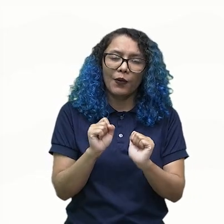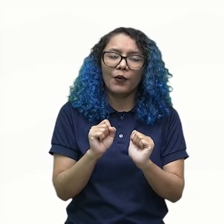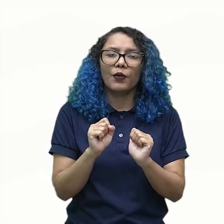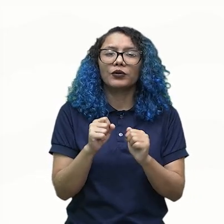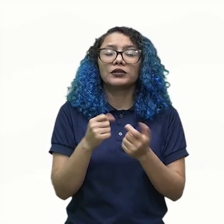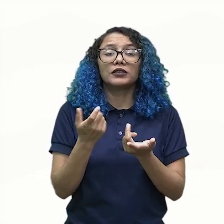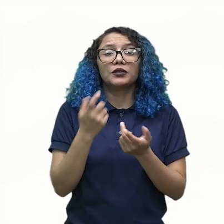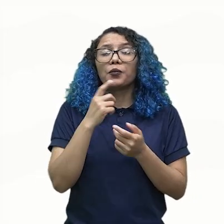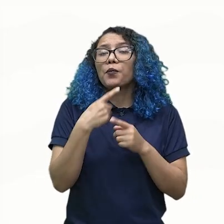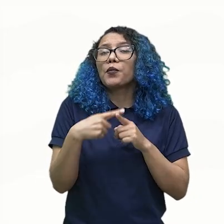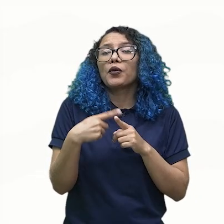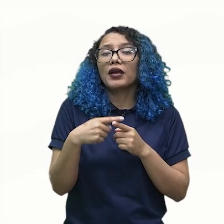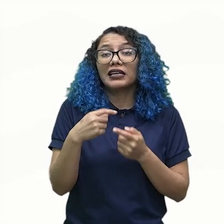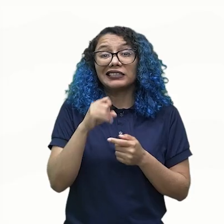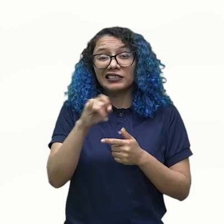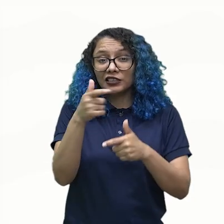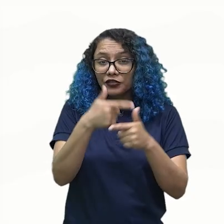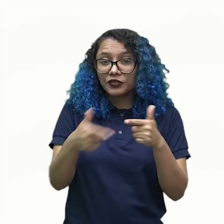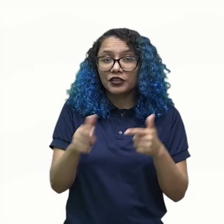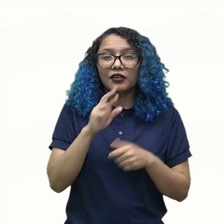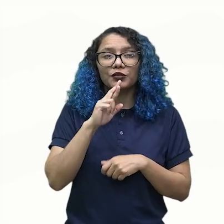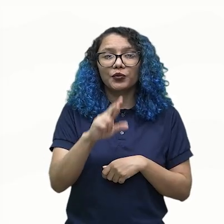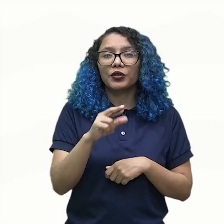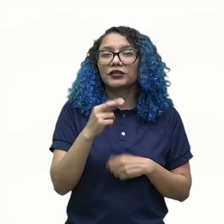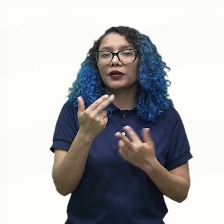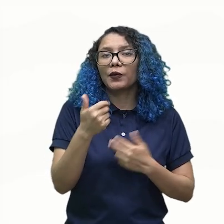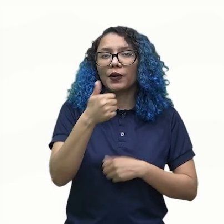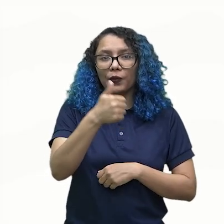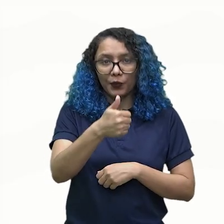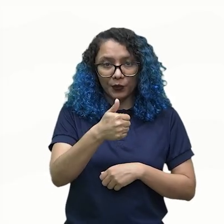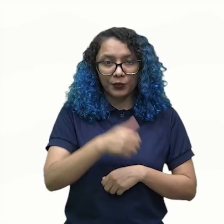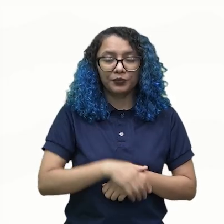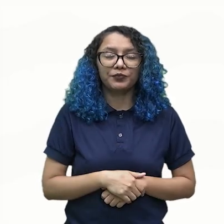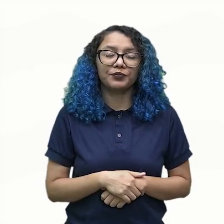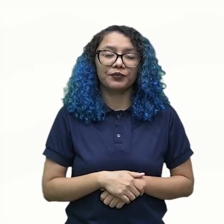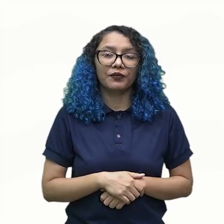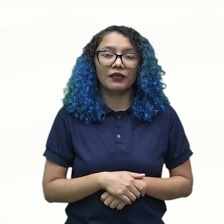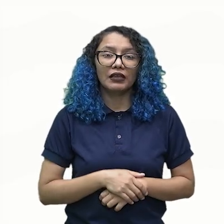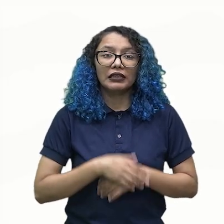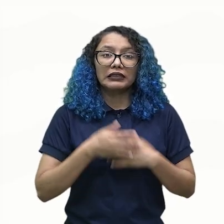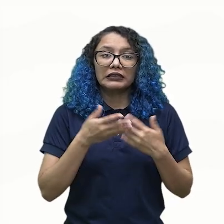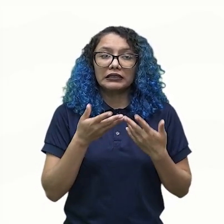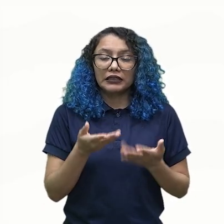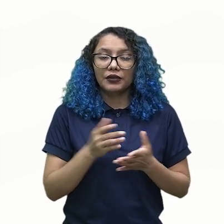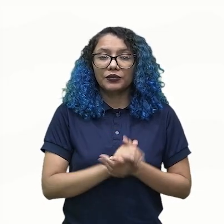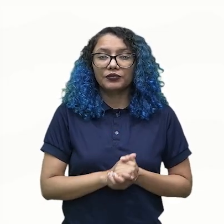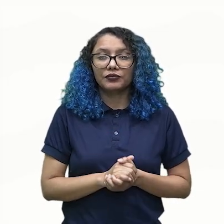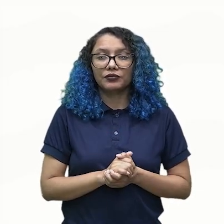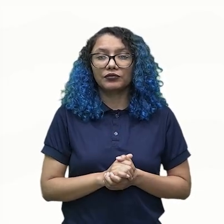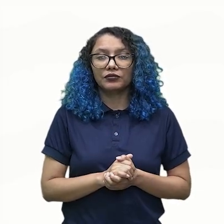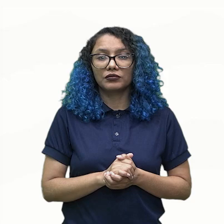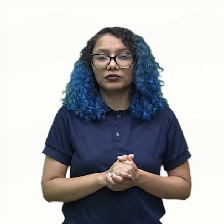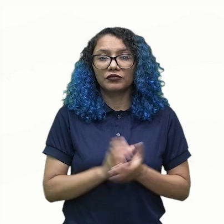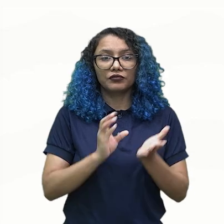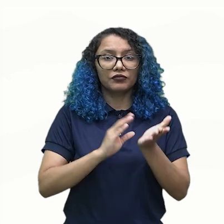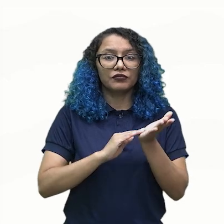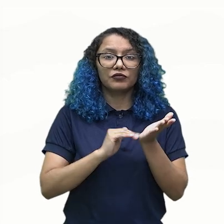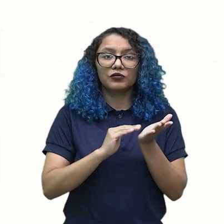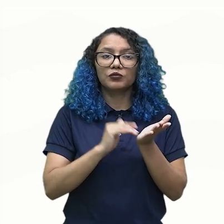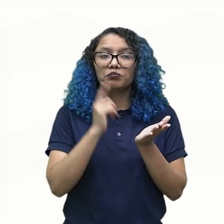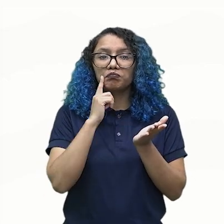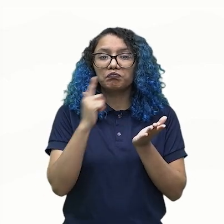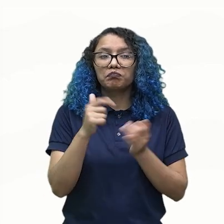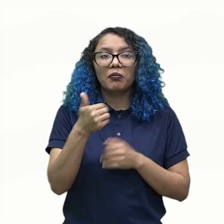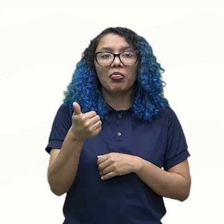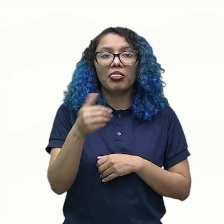divisão entre eles é igual a 1. E aí, repare que o resultado, ou o valor que sobra, é justamente o 10.